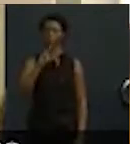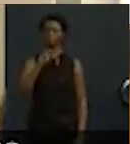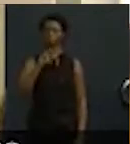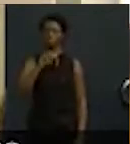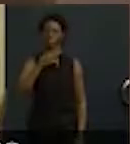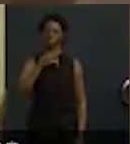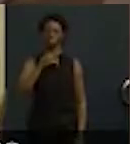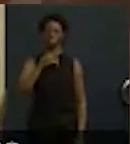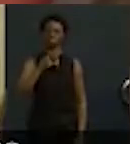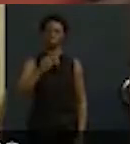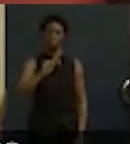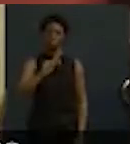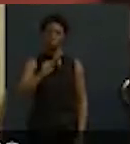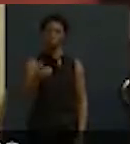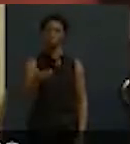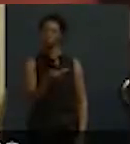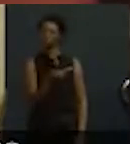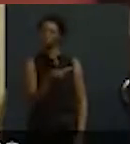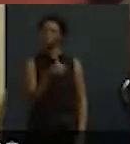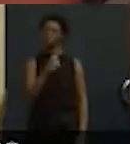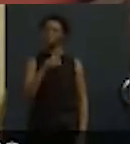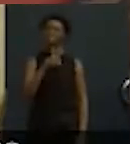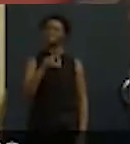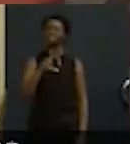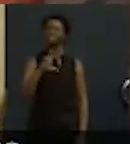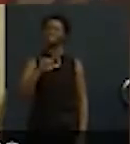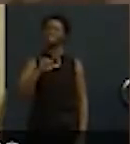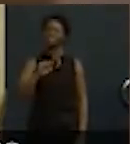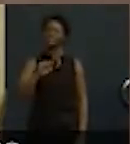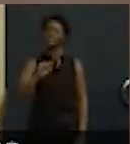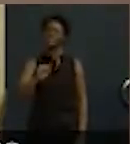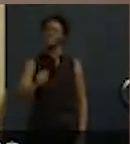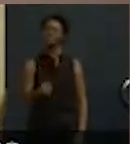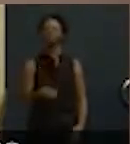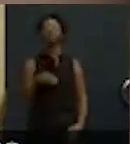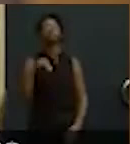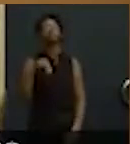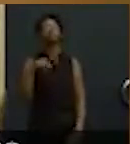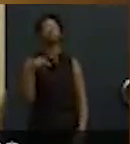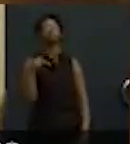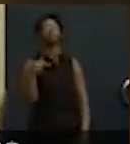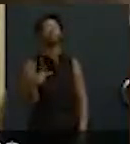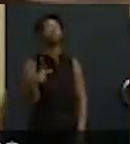dos Santos Cesário, para receber o colar do mérito do Ministério Público.